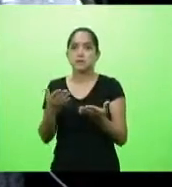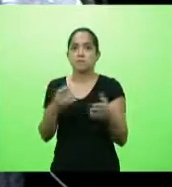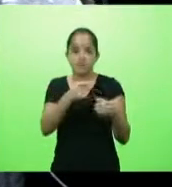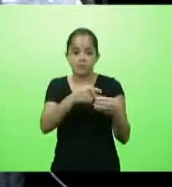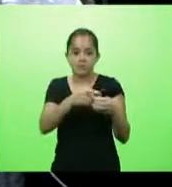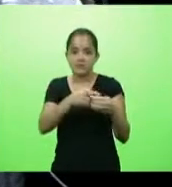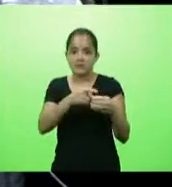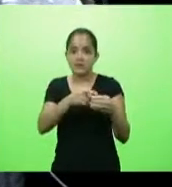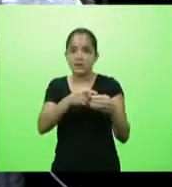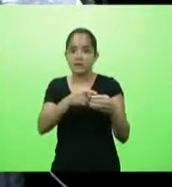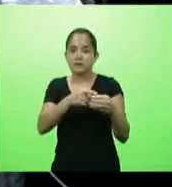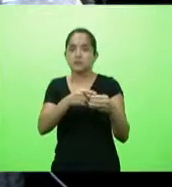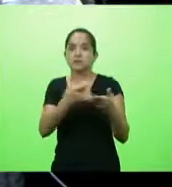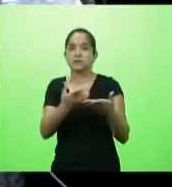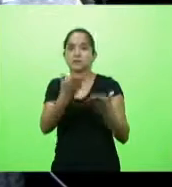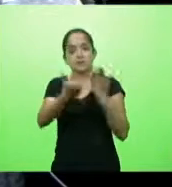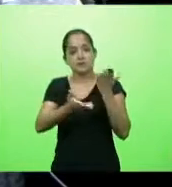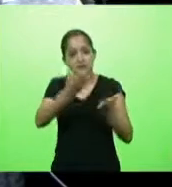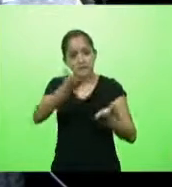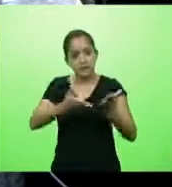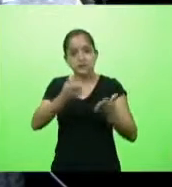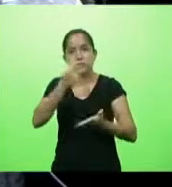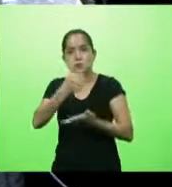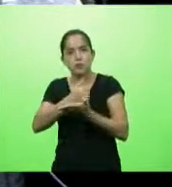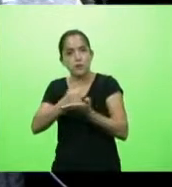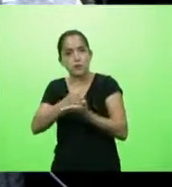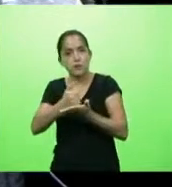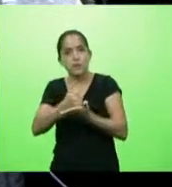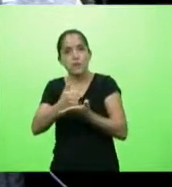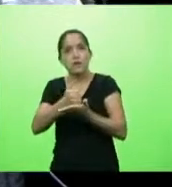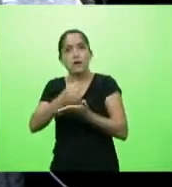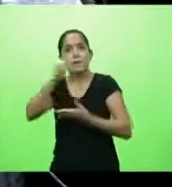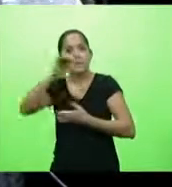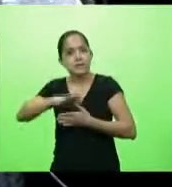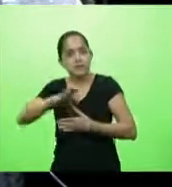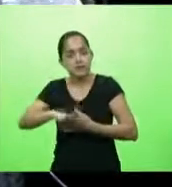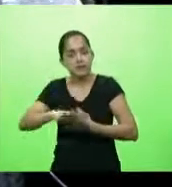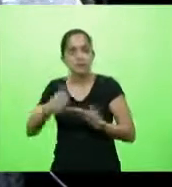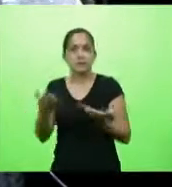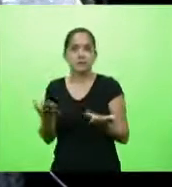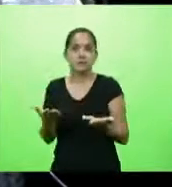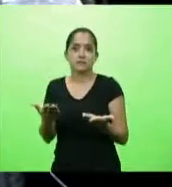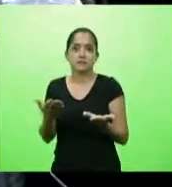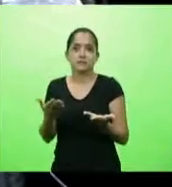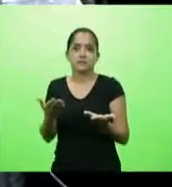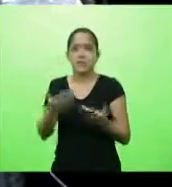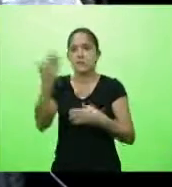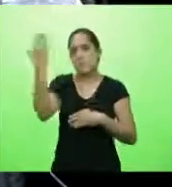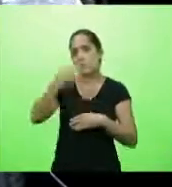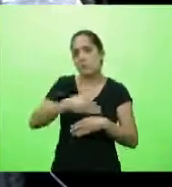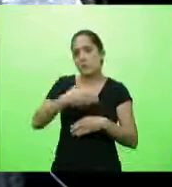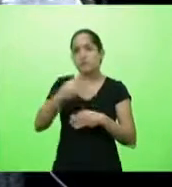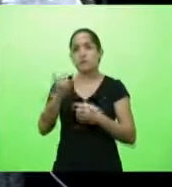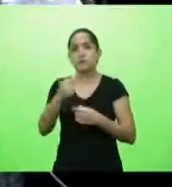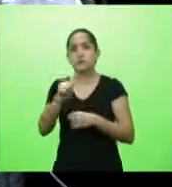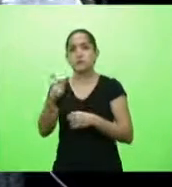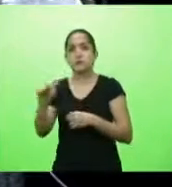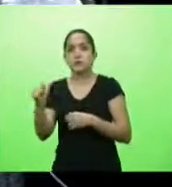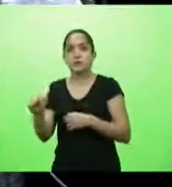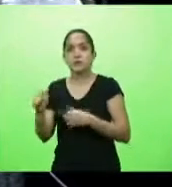tratando com medicamento, muito mais barato do que UTI. Ah, porque não tem comprovação científica, e fuma maconha e